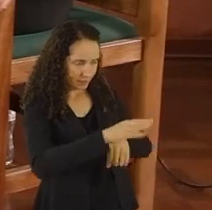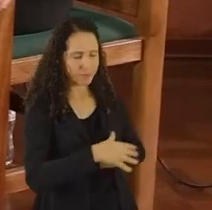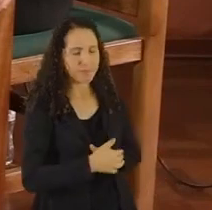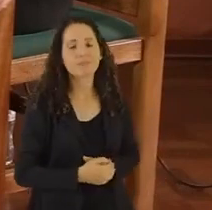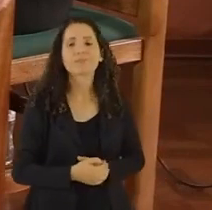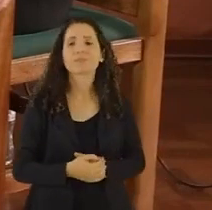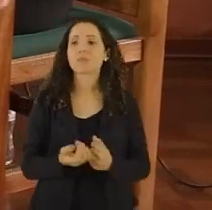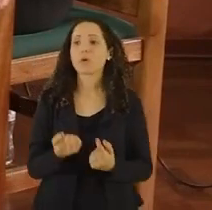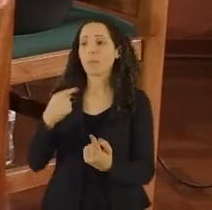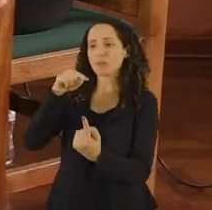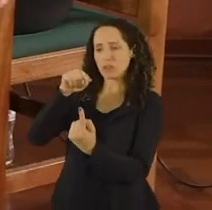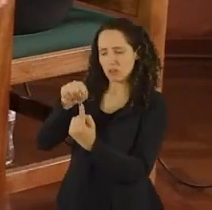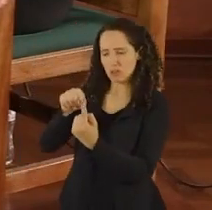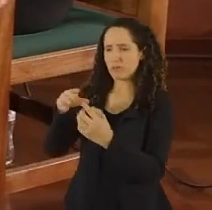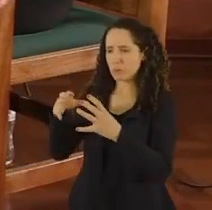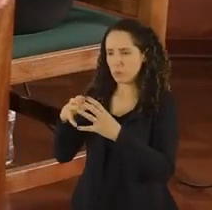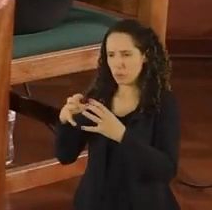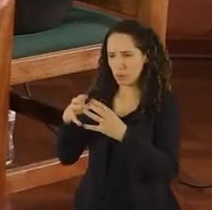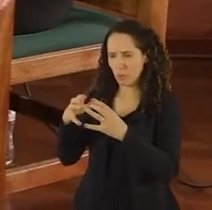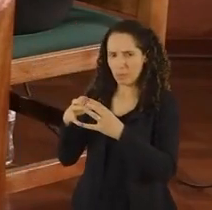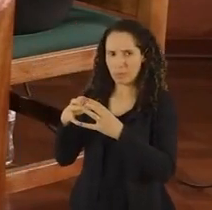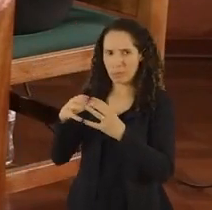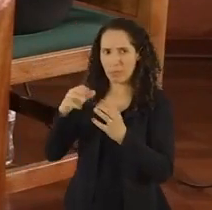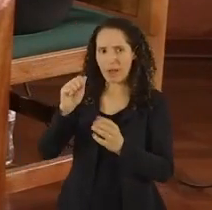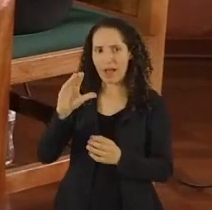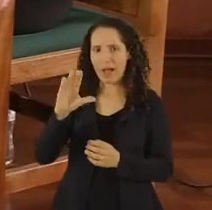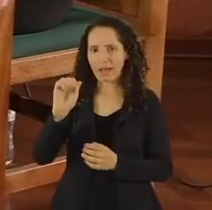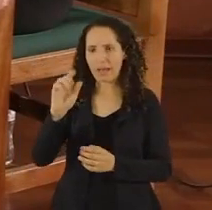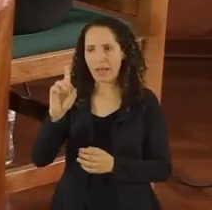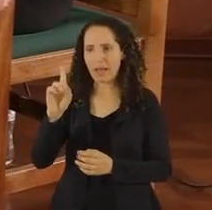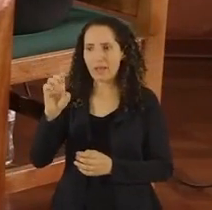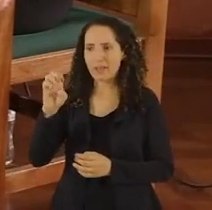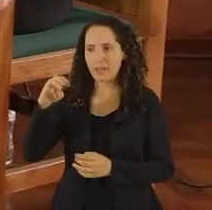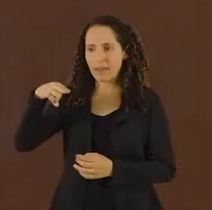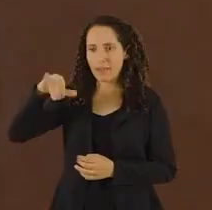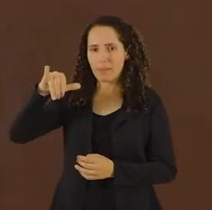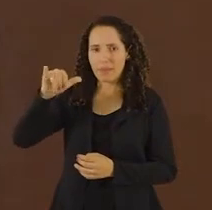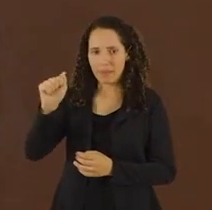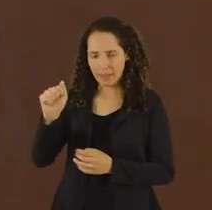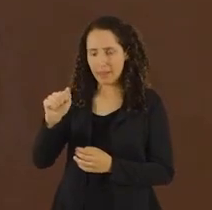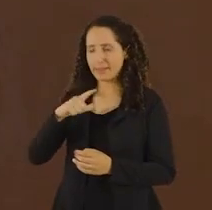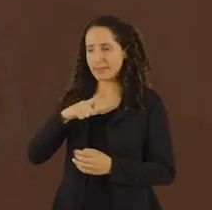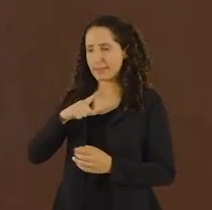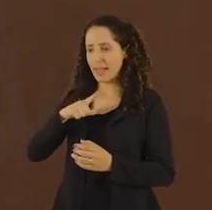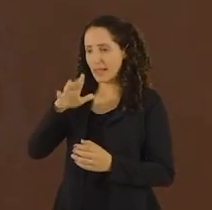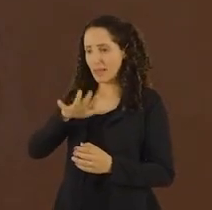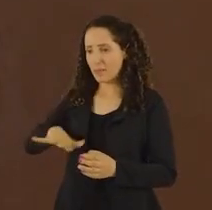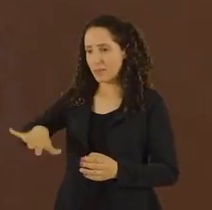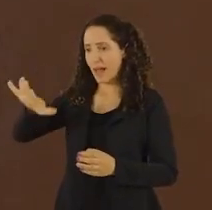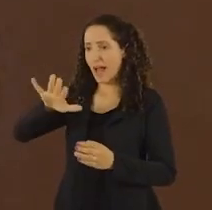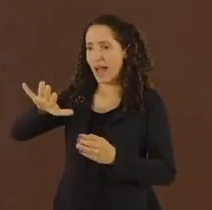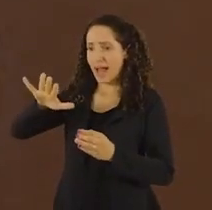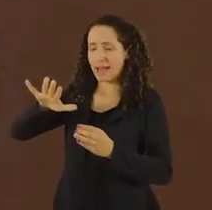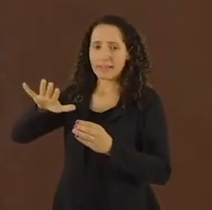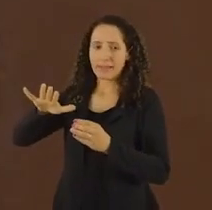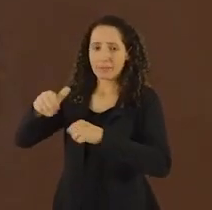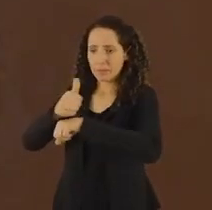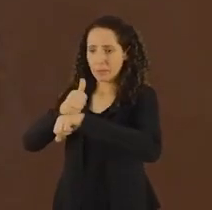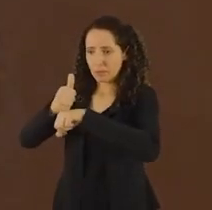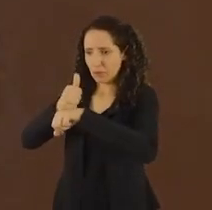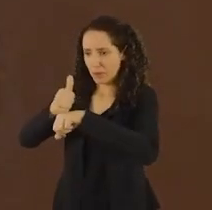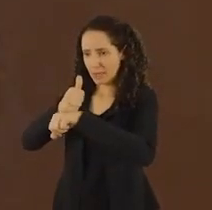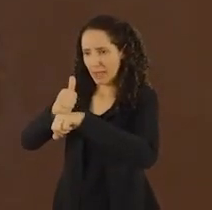uma academia por si só reúne especialistas uma determinada área pessoas que têm um histórico